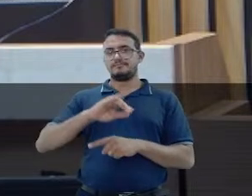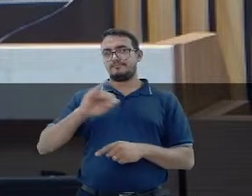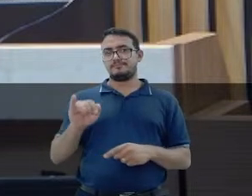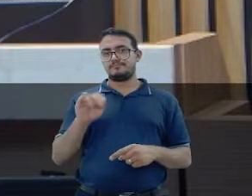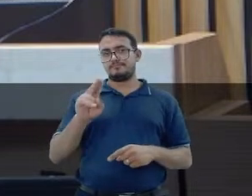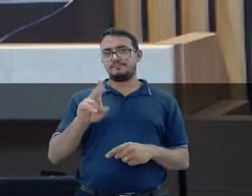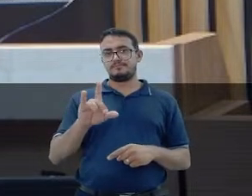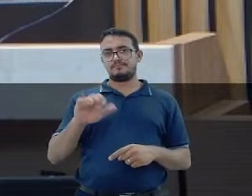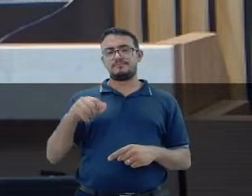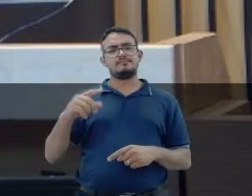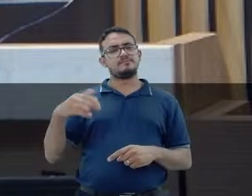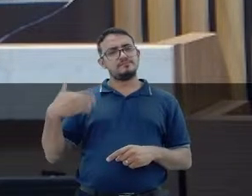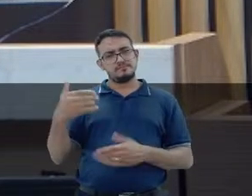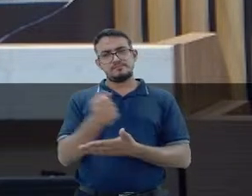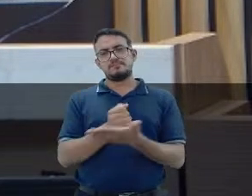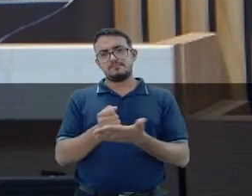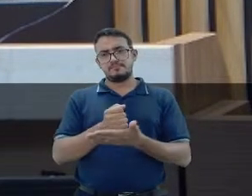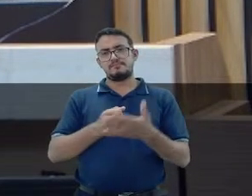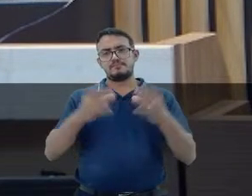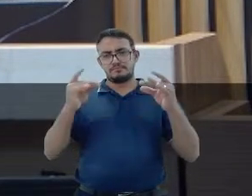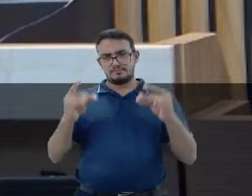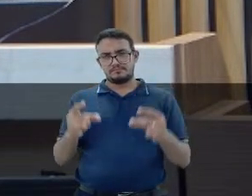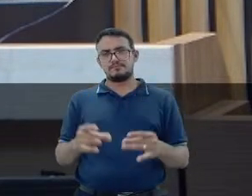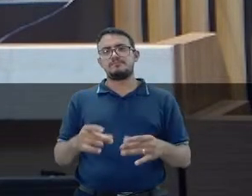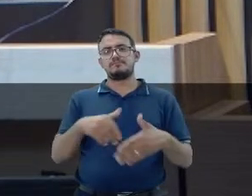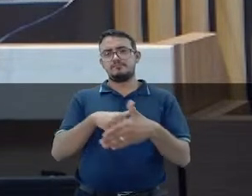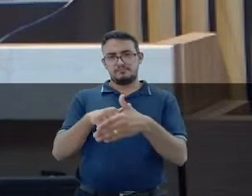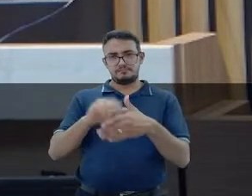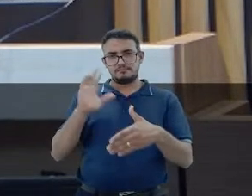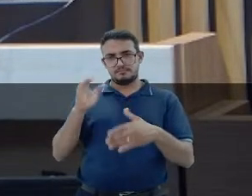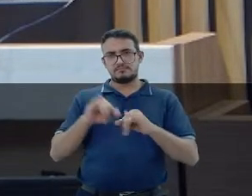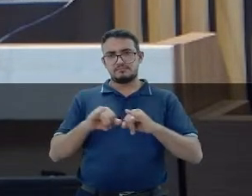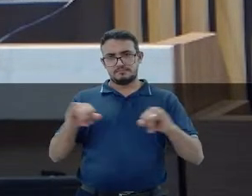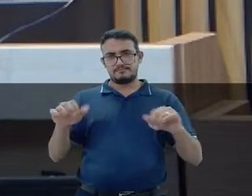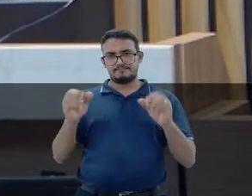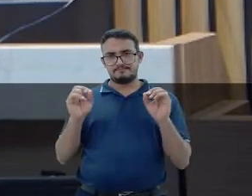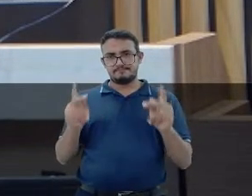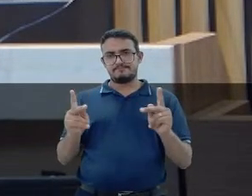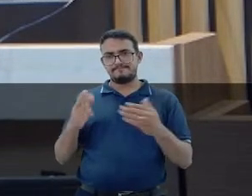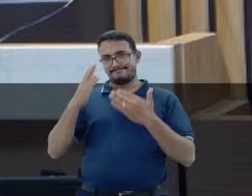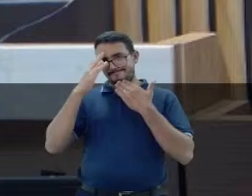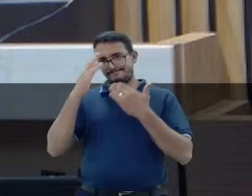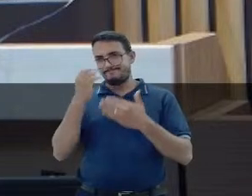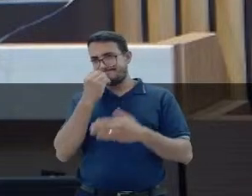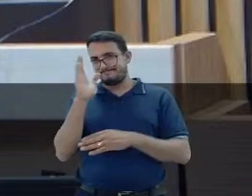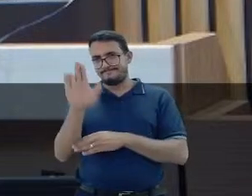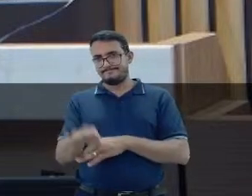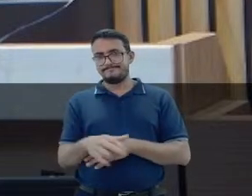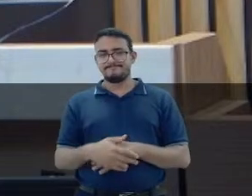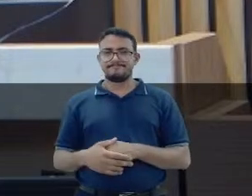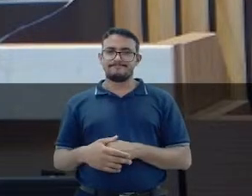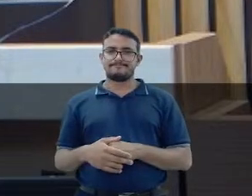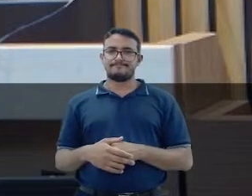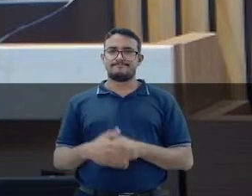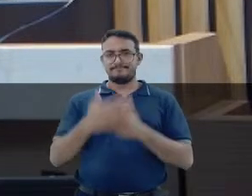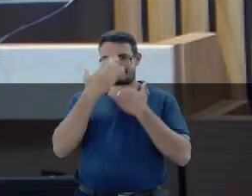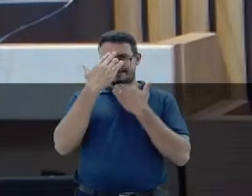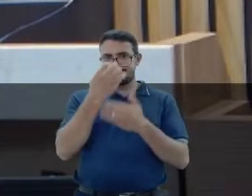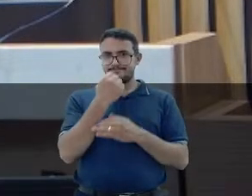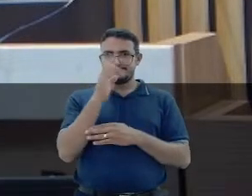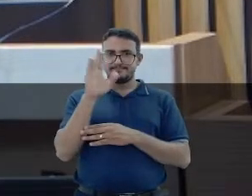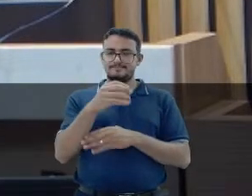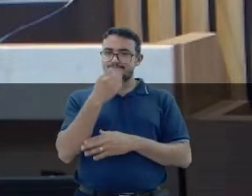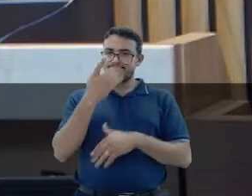Juliana, todos os fundamentos com a publicação do acordo. Obrigado, boa tarde. Obrigada, boa tarde, bom